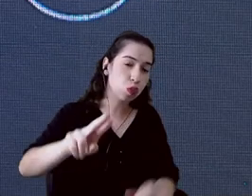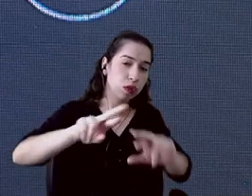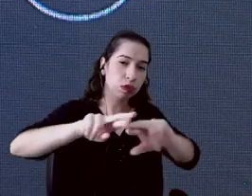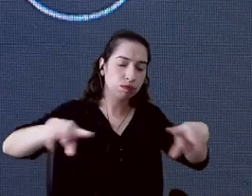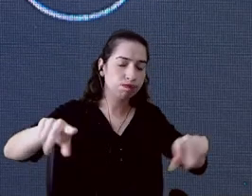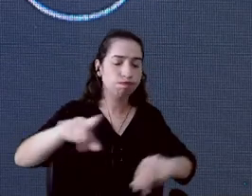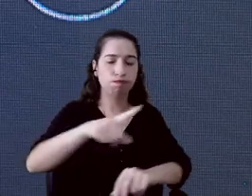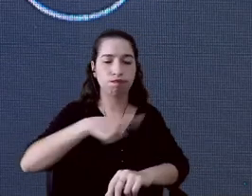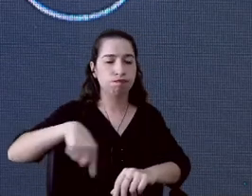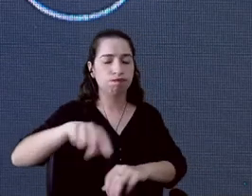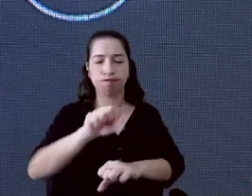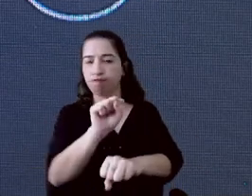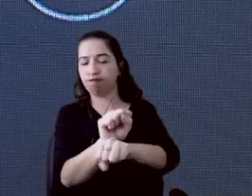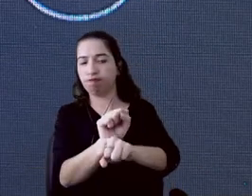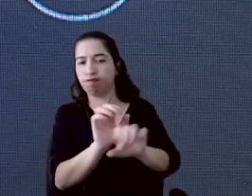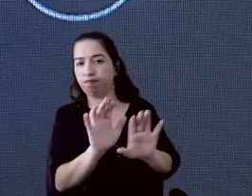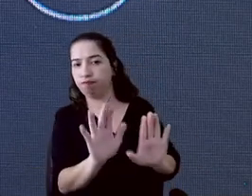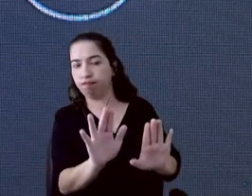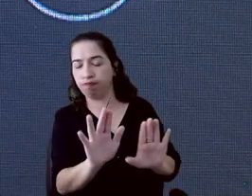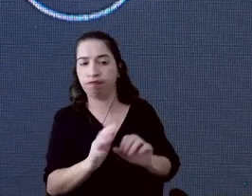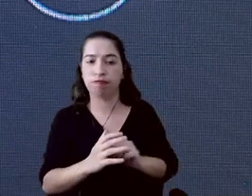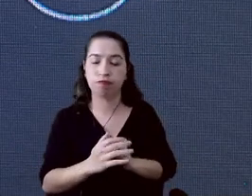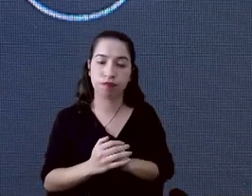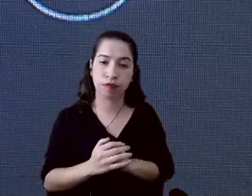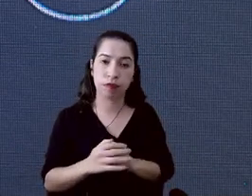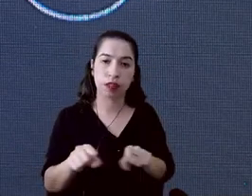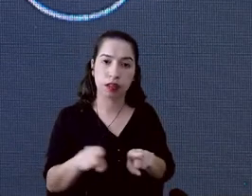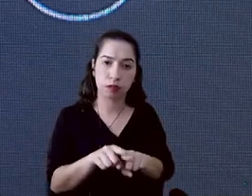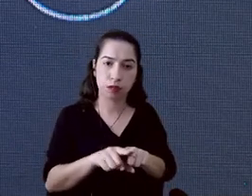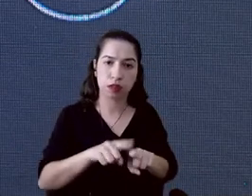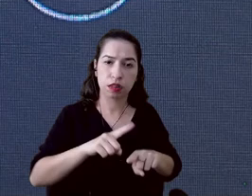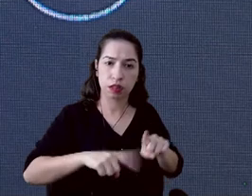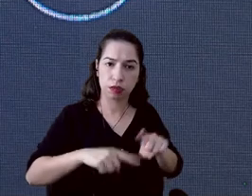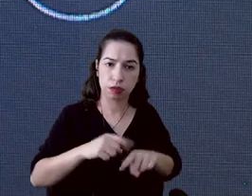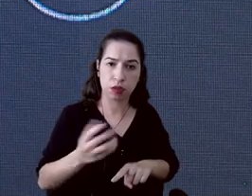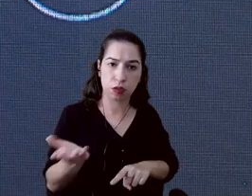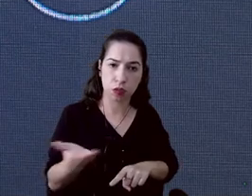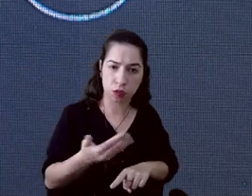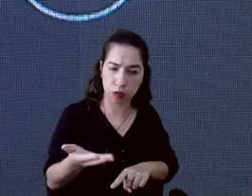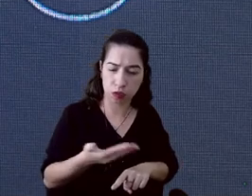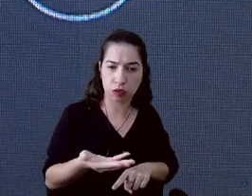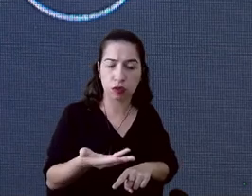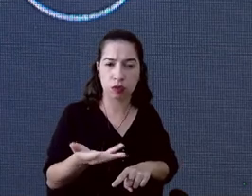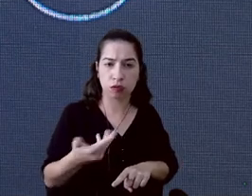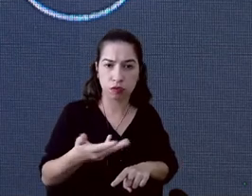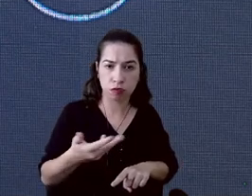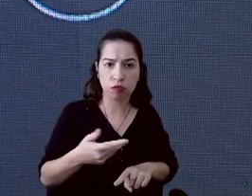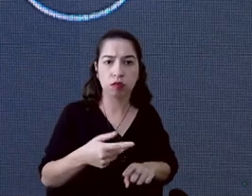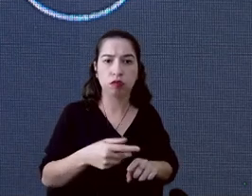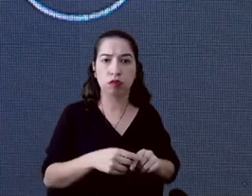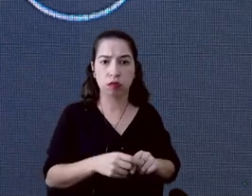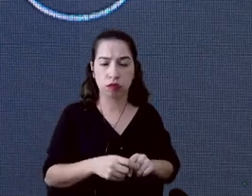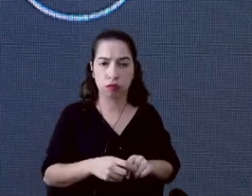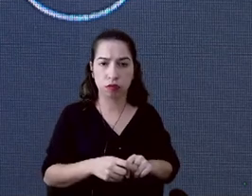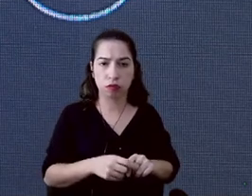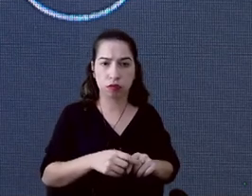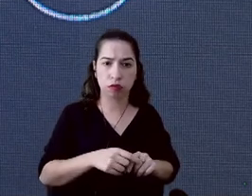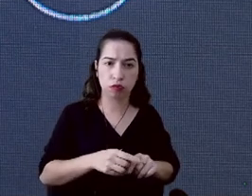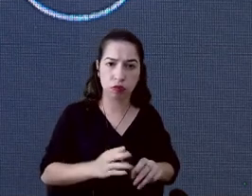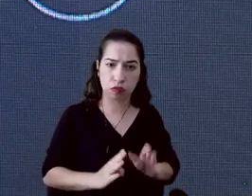desconstrou operações de otimização de verticalização verticalização uma coisa que também né